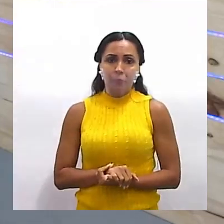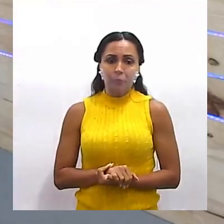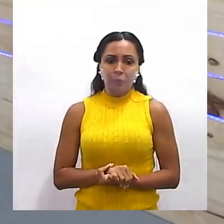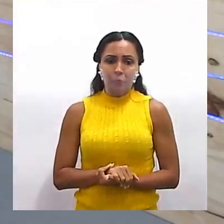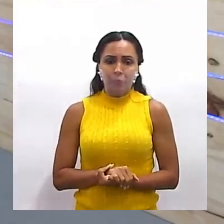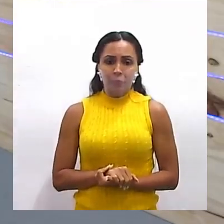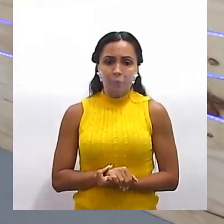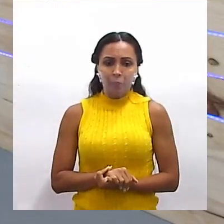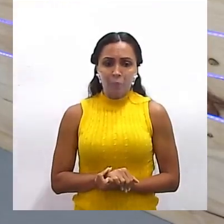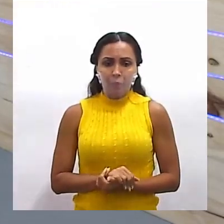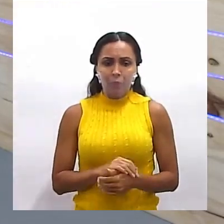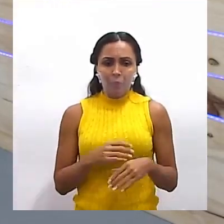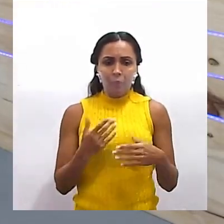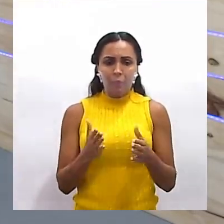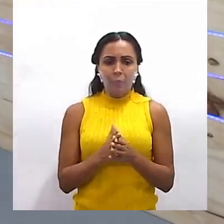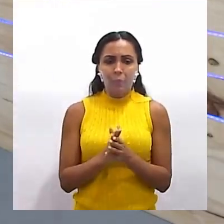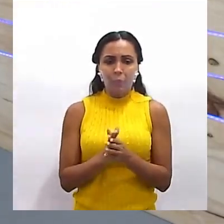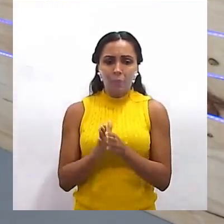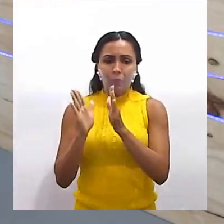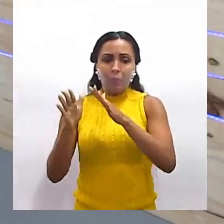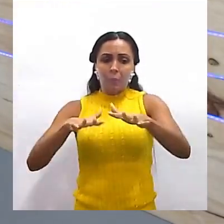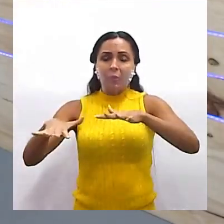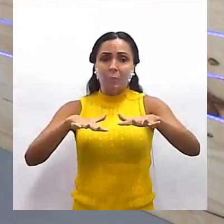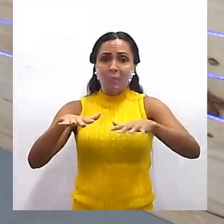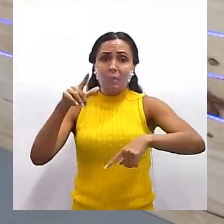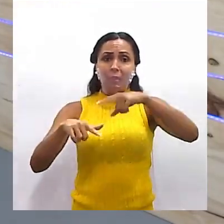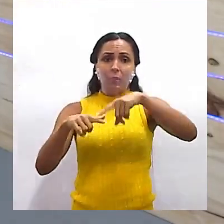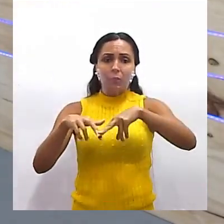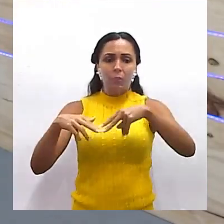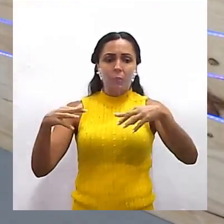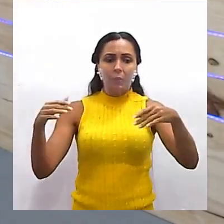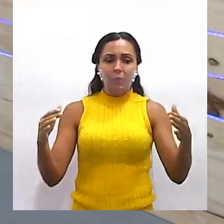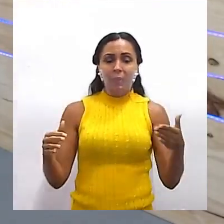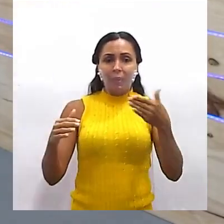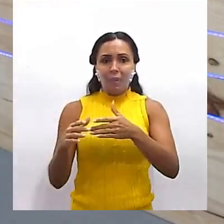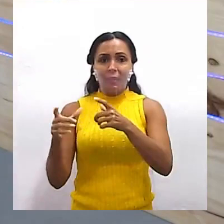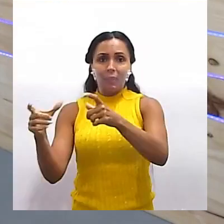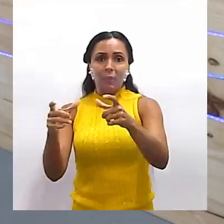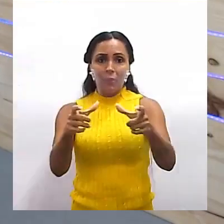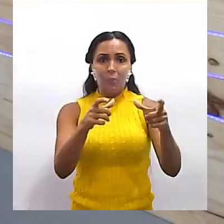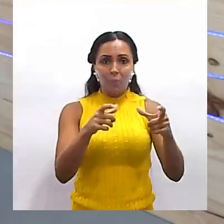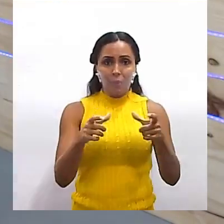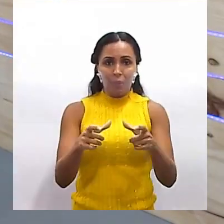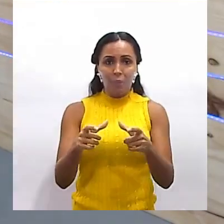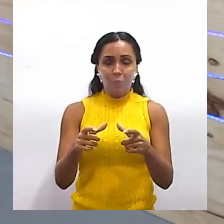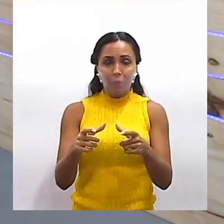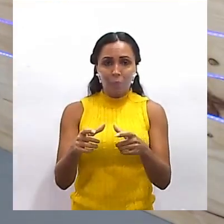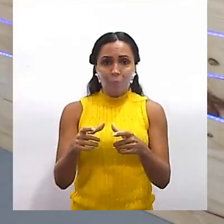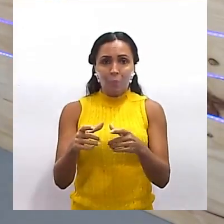Acondicionamento no estoque, movimentação dos produtos até o local pré-determinado.